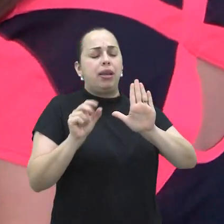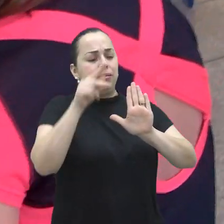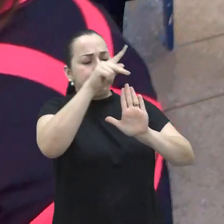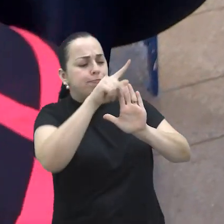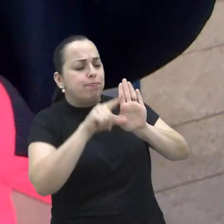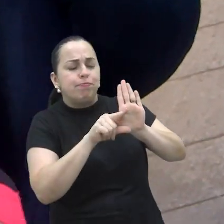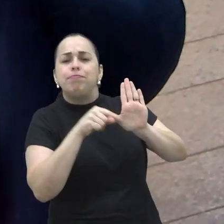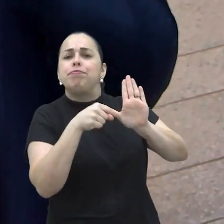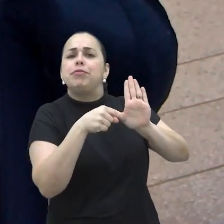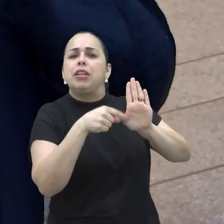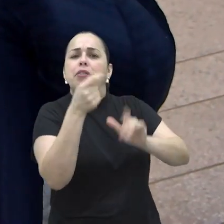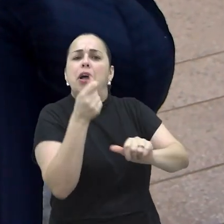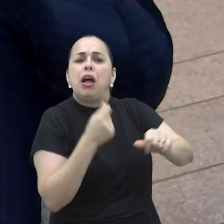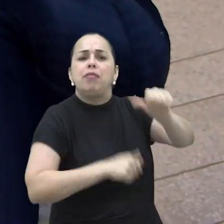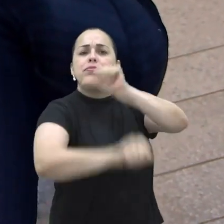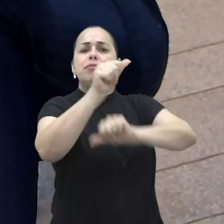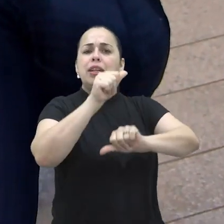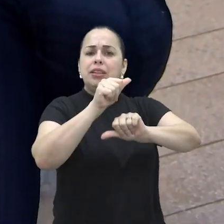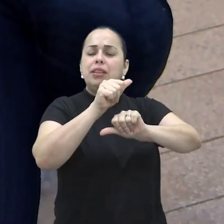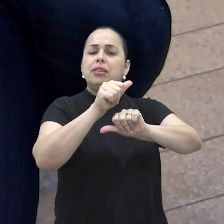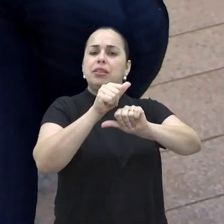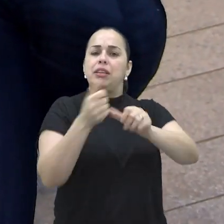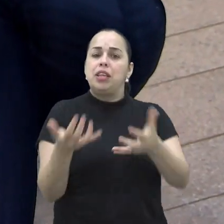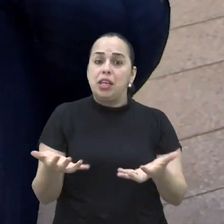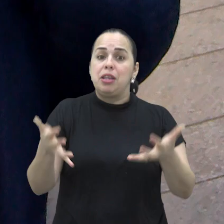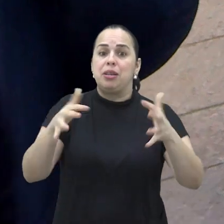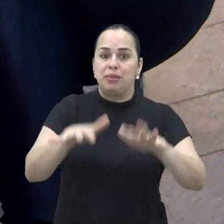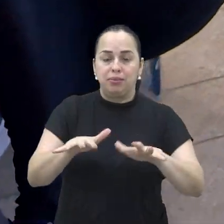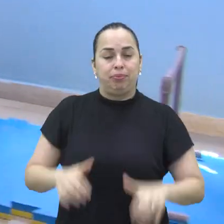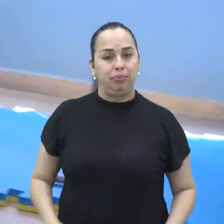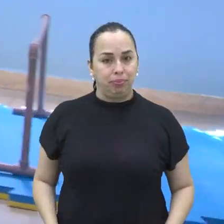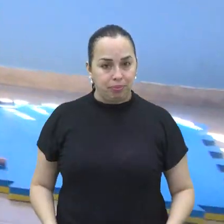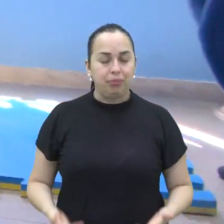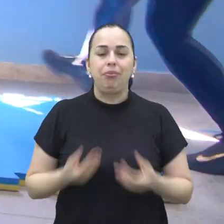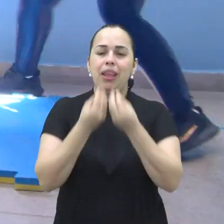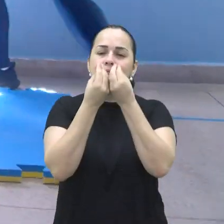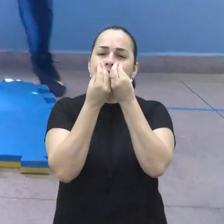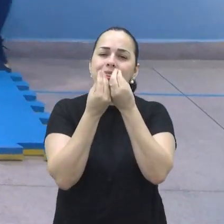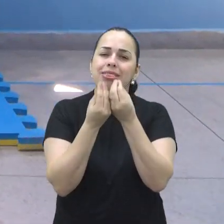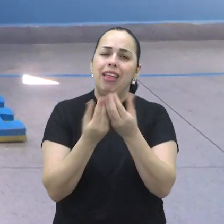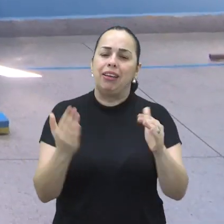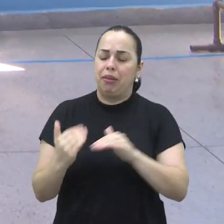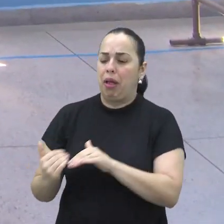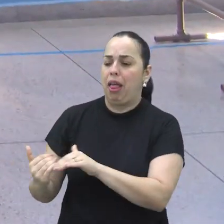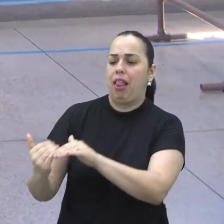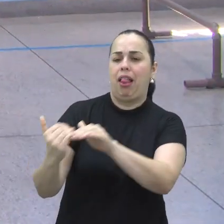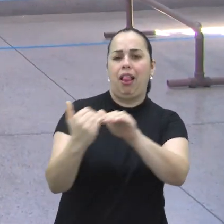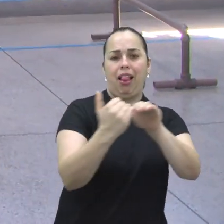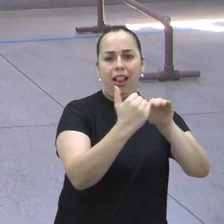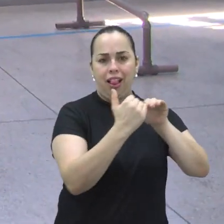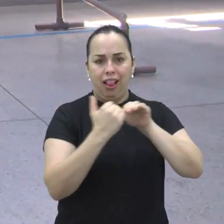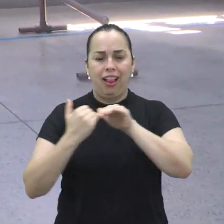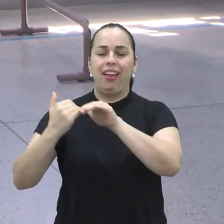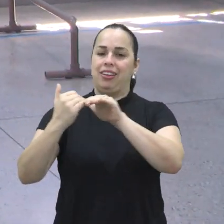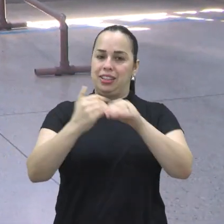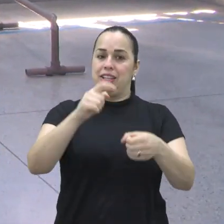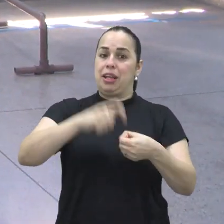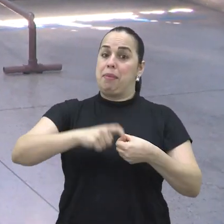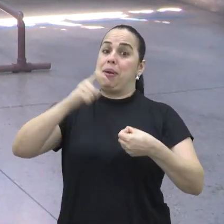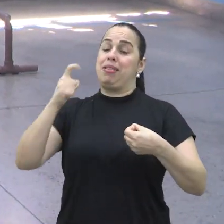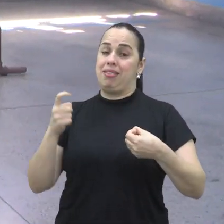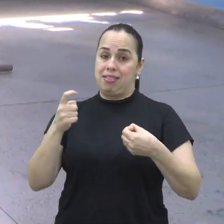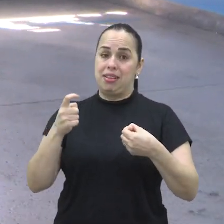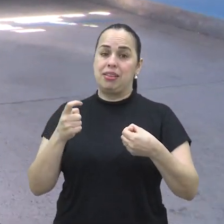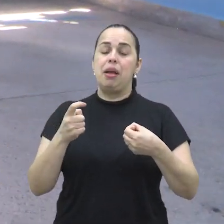é que o projeto possa tornar o ensino municipal mais inclusivo, garantindo equidade e autonomia às